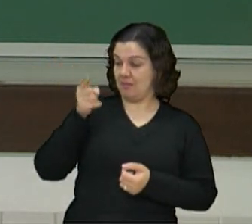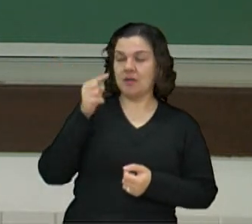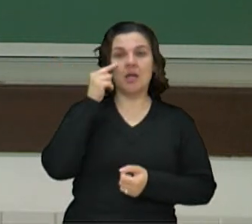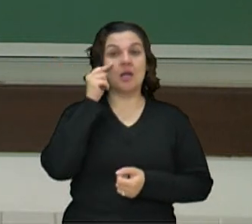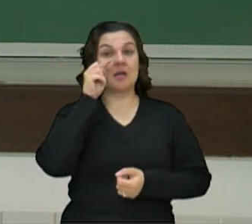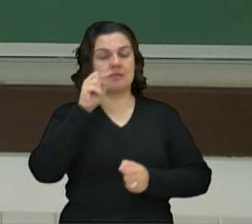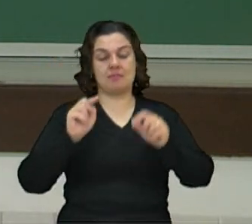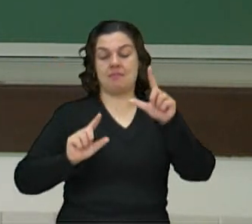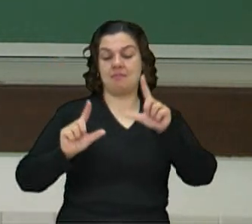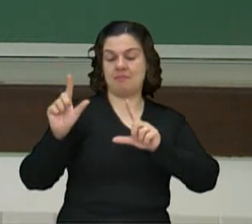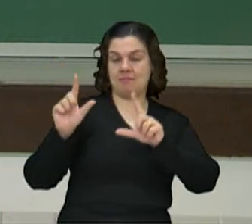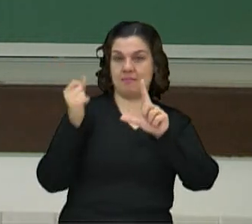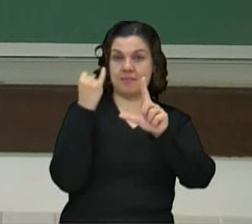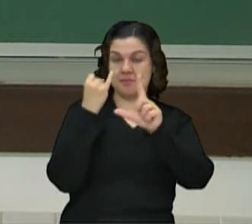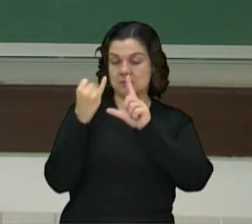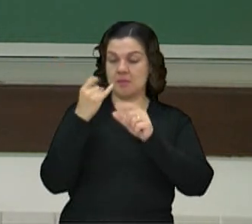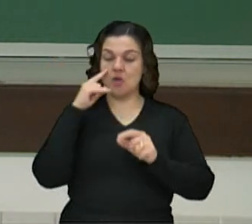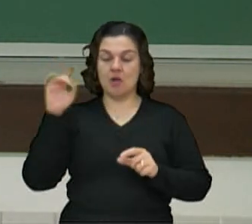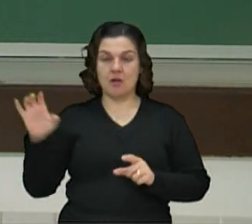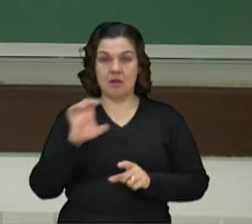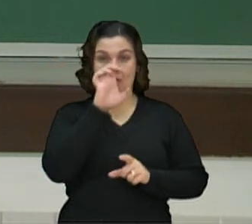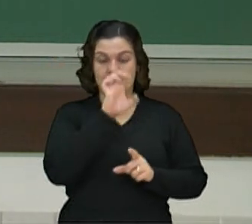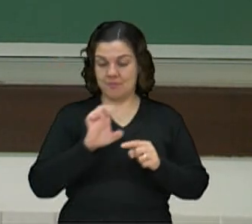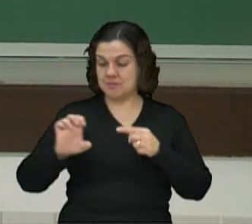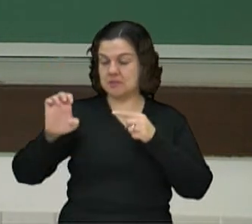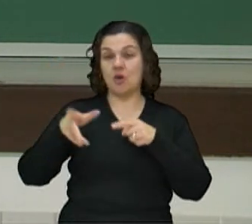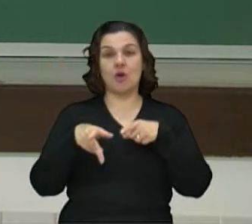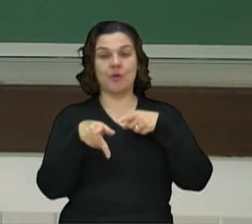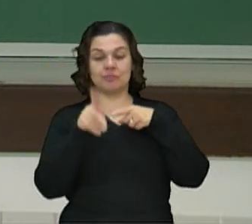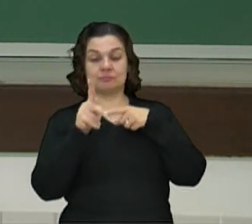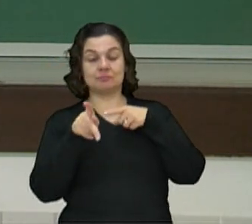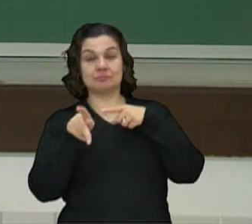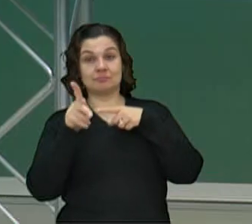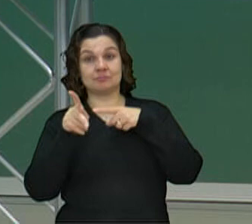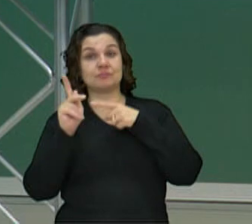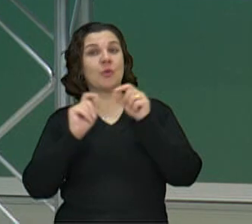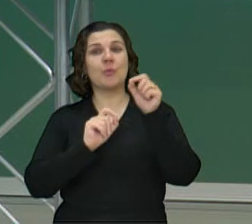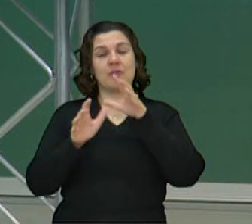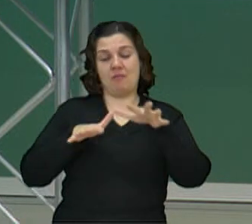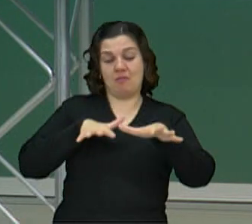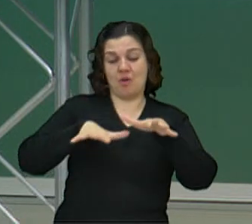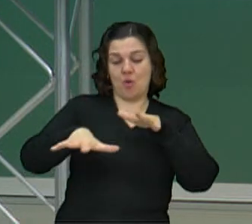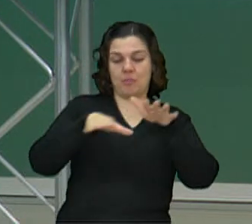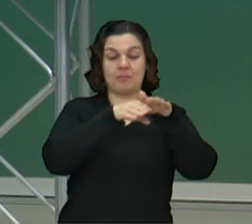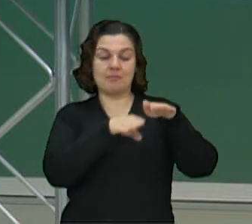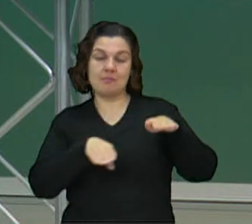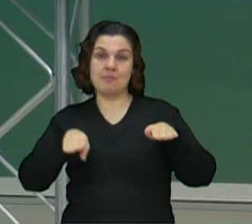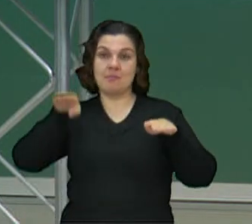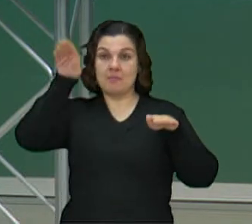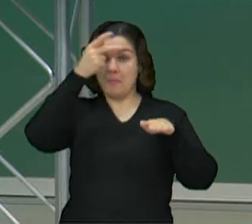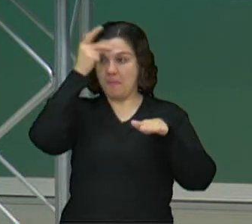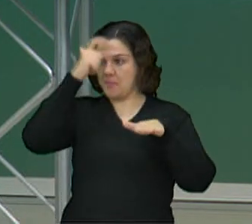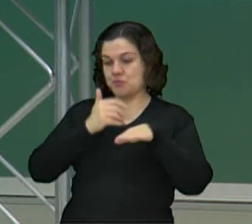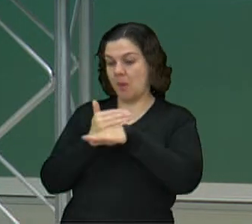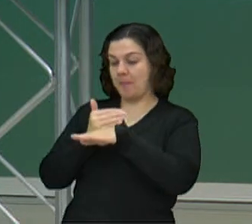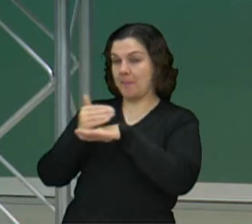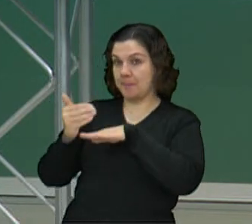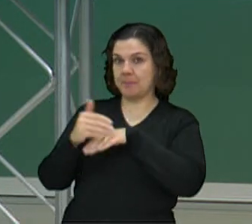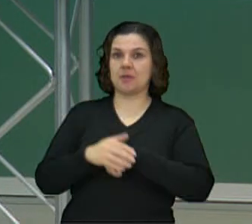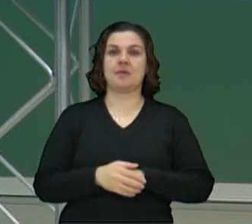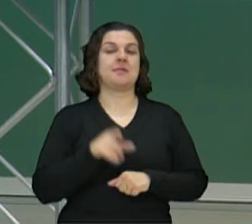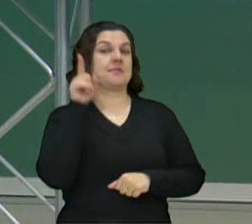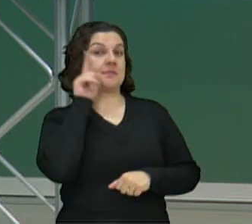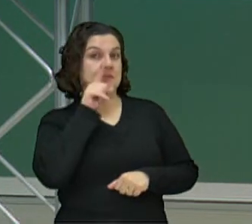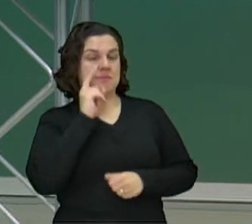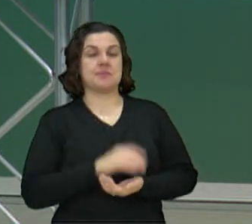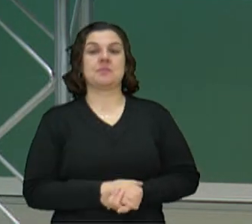a essa imagem aqui do lado esquerdo, sobre a Ku Klux Klan, que é um movimento de supremacia branca nos